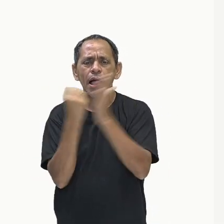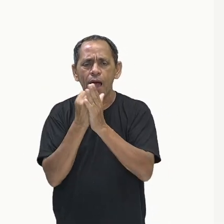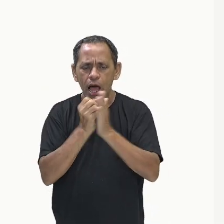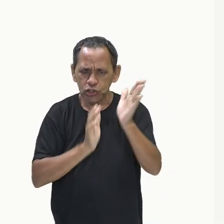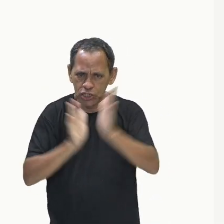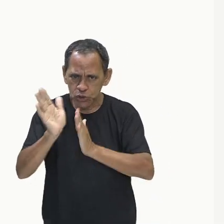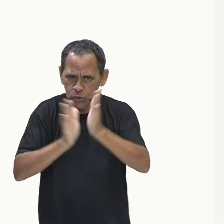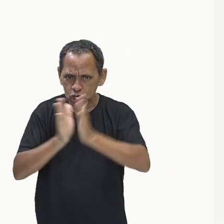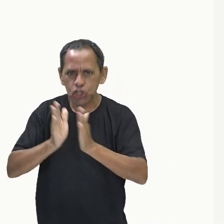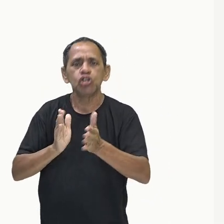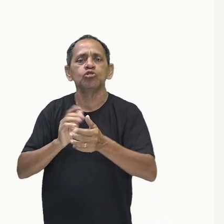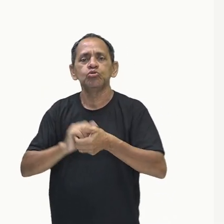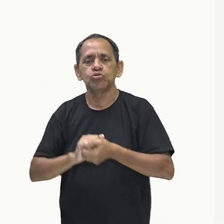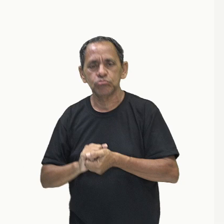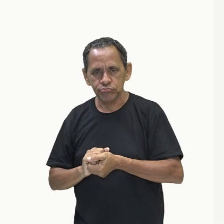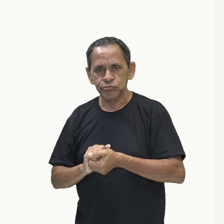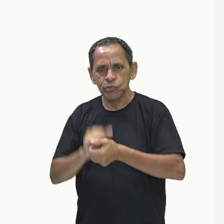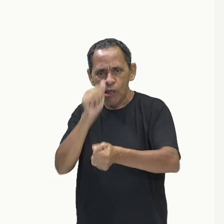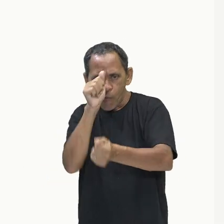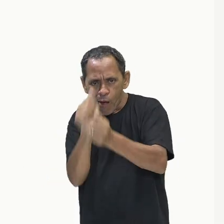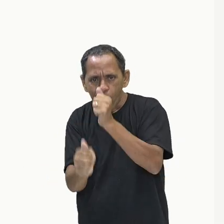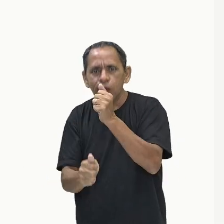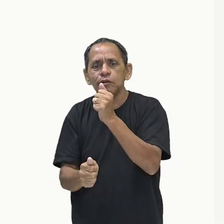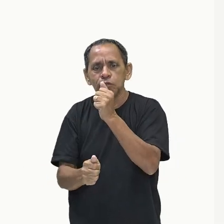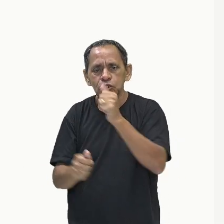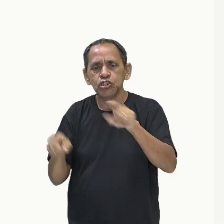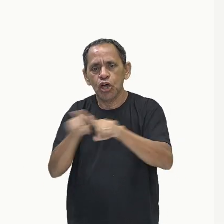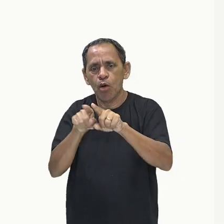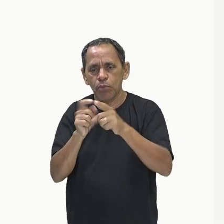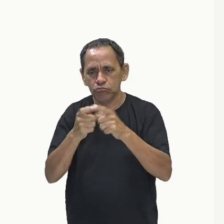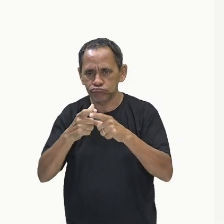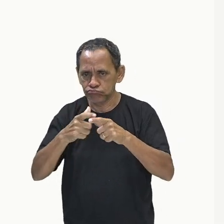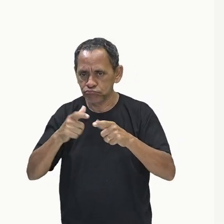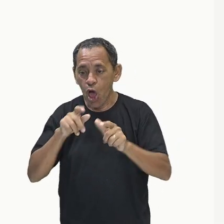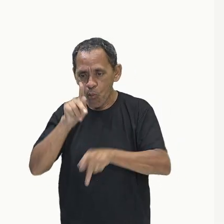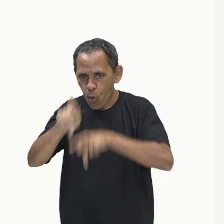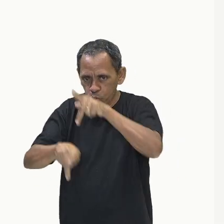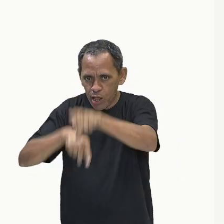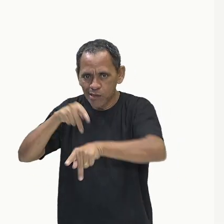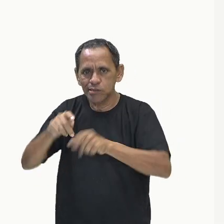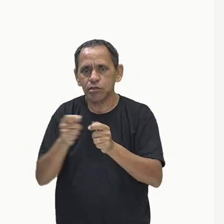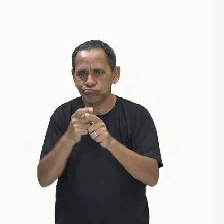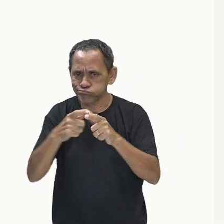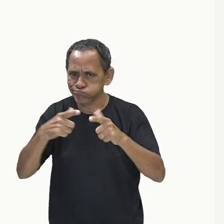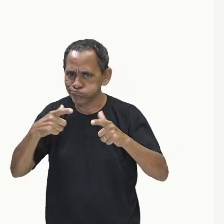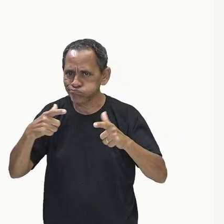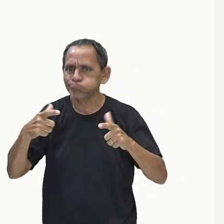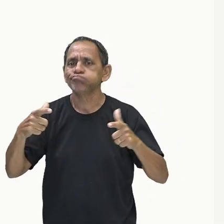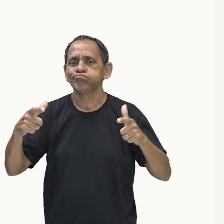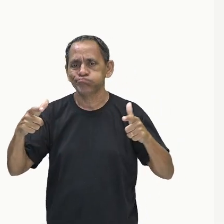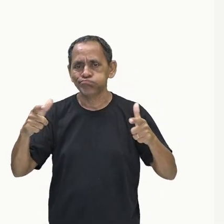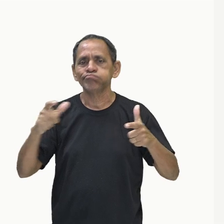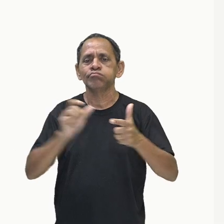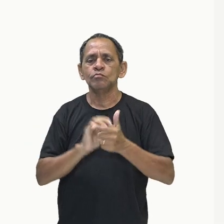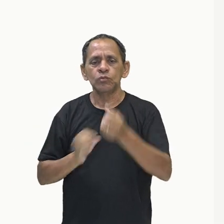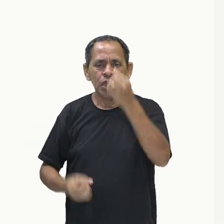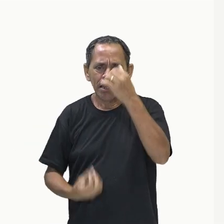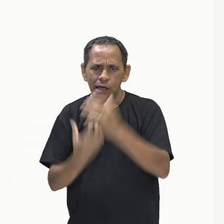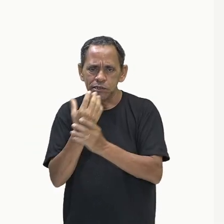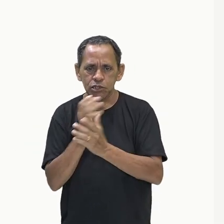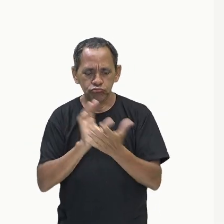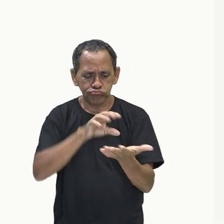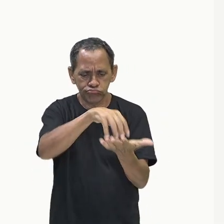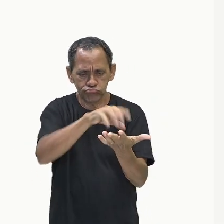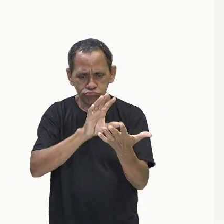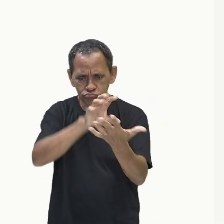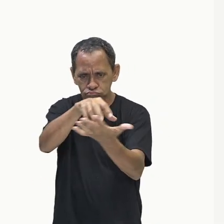também o crescimento da população. Isso aqui é importante também, o surgimento dos agrupamentos humanos.